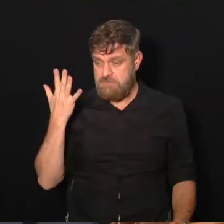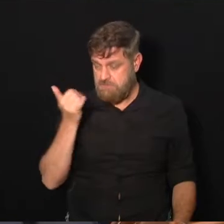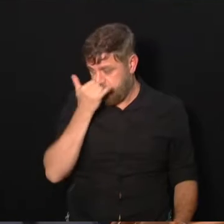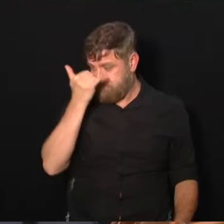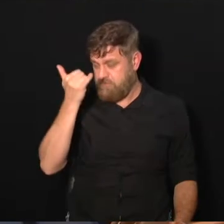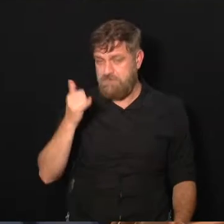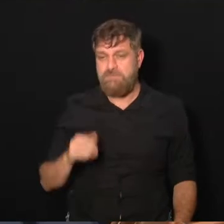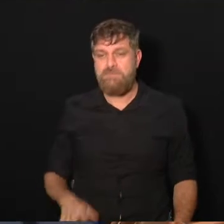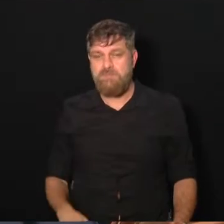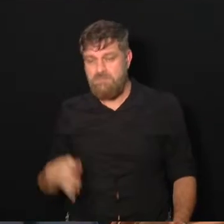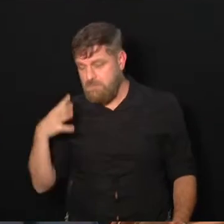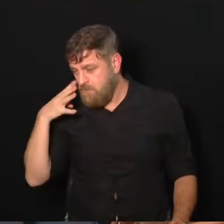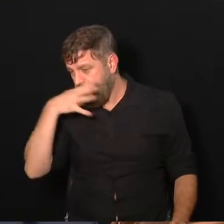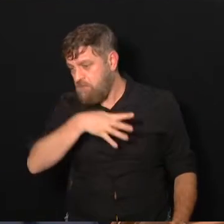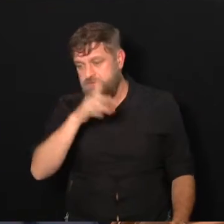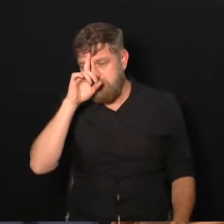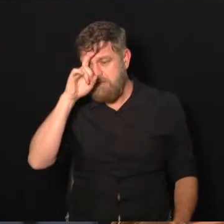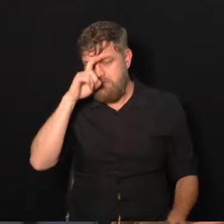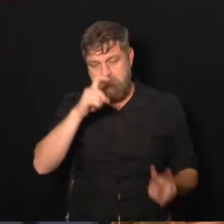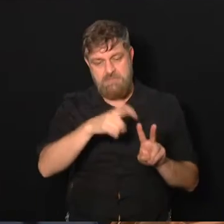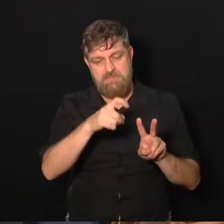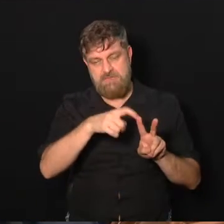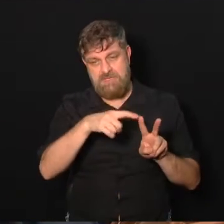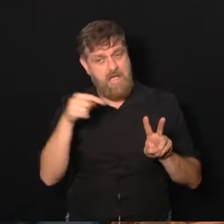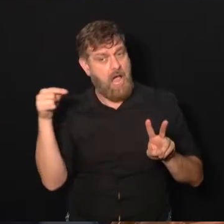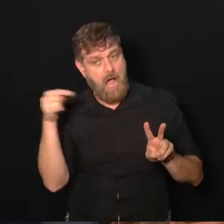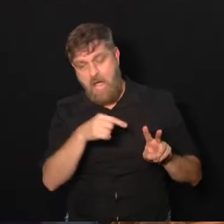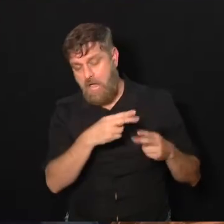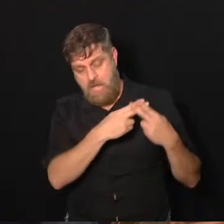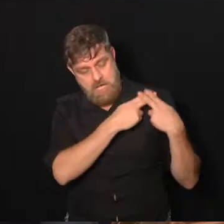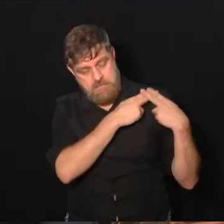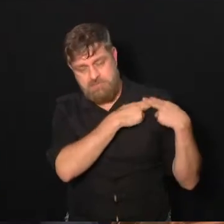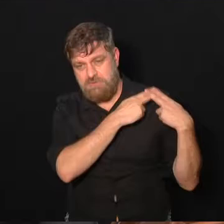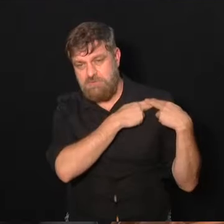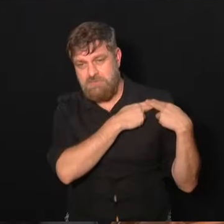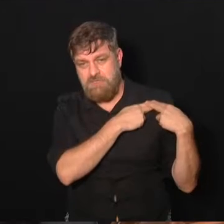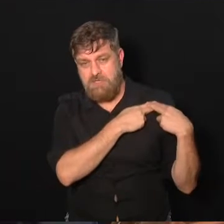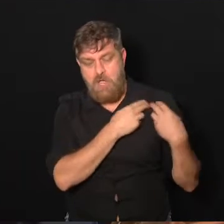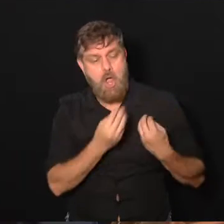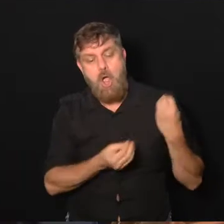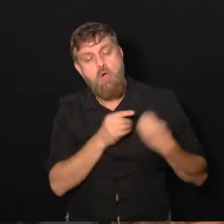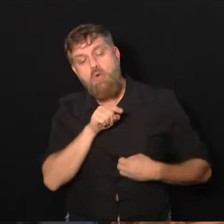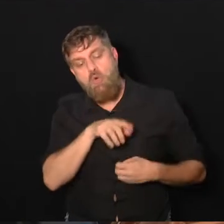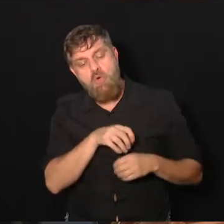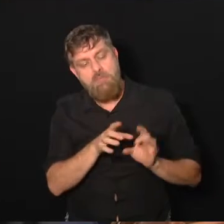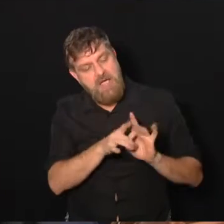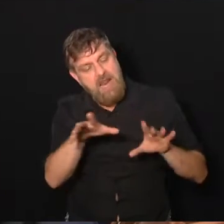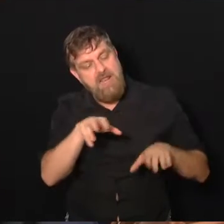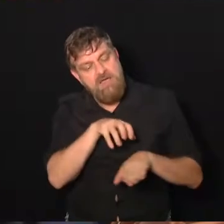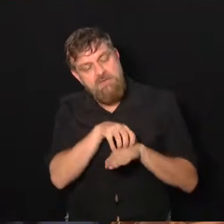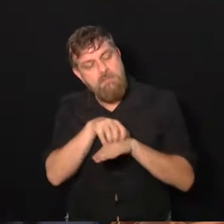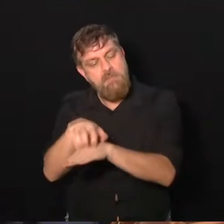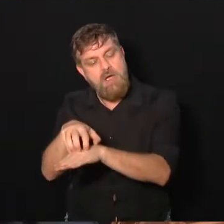queriam responsabilizar a clínica, que liberou o animal para esse tipo de transporte. Então, isso é uma coisa também